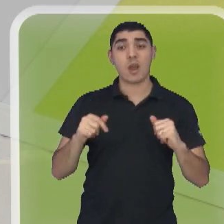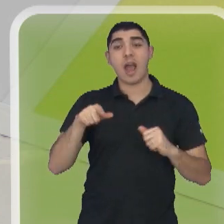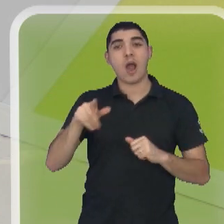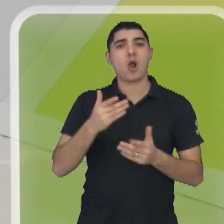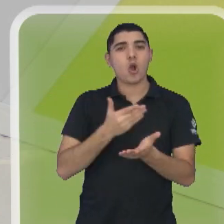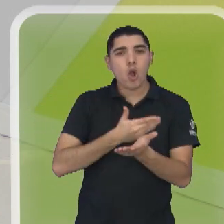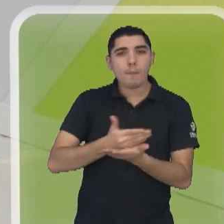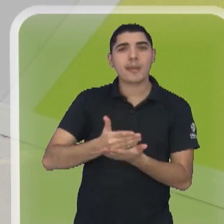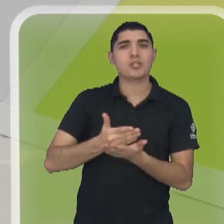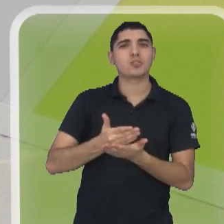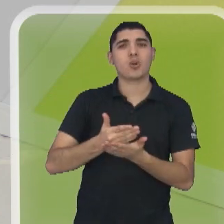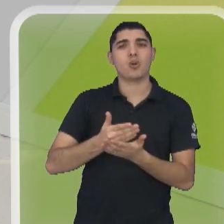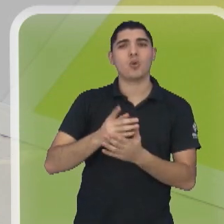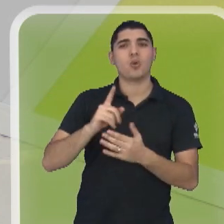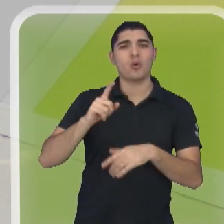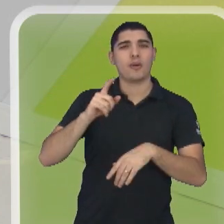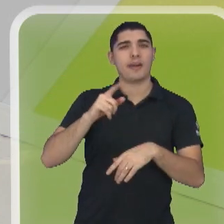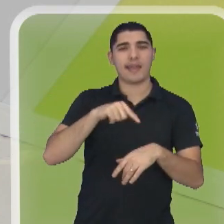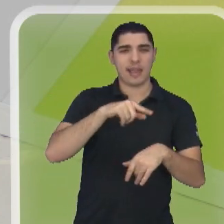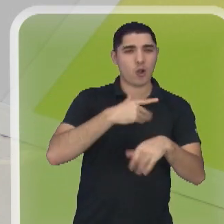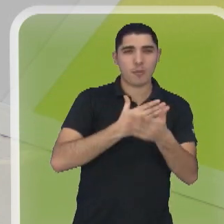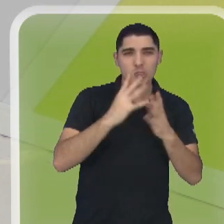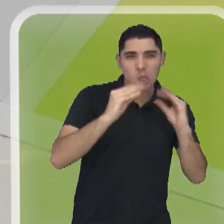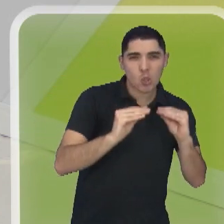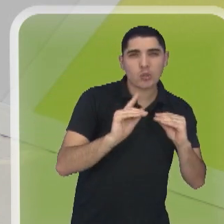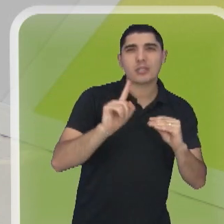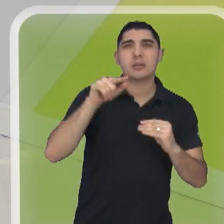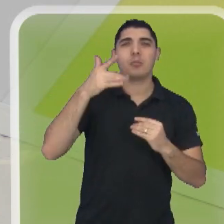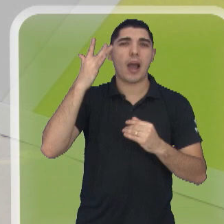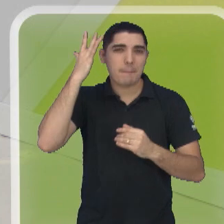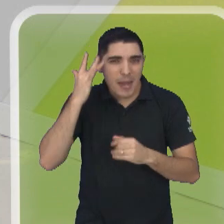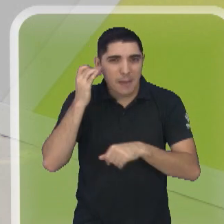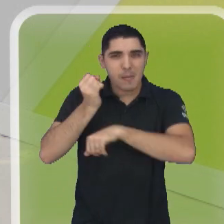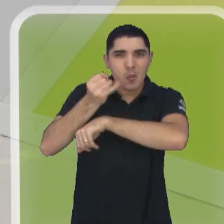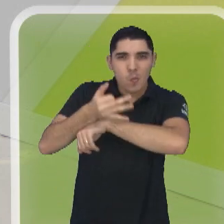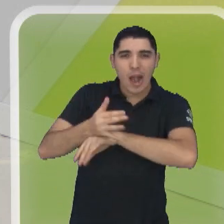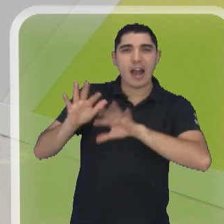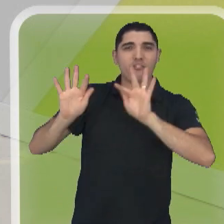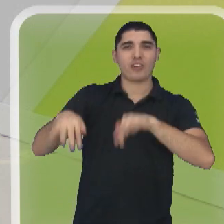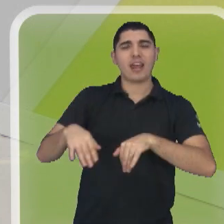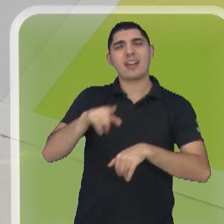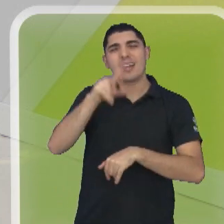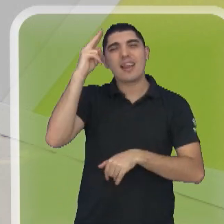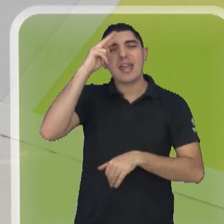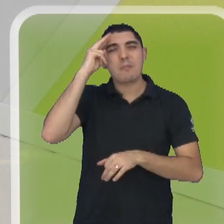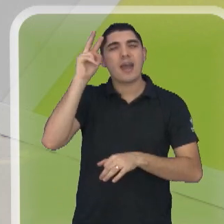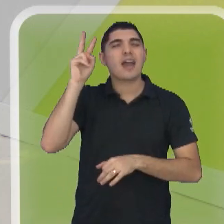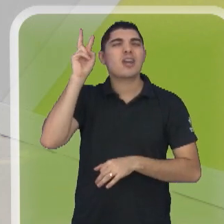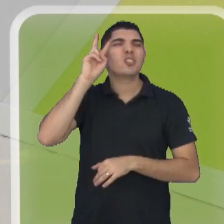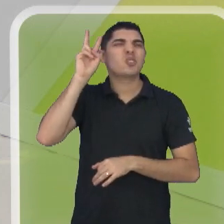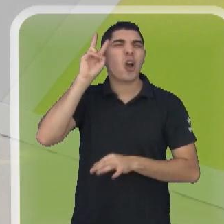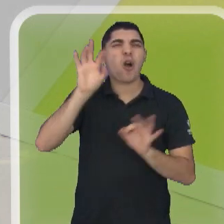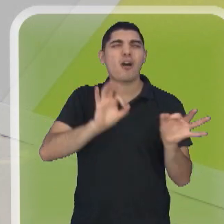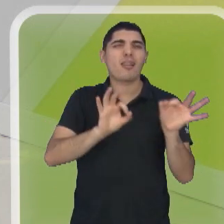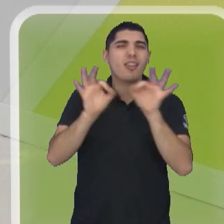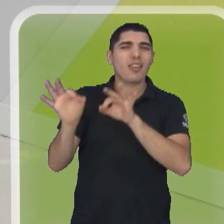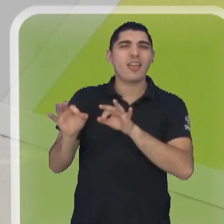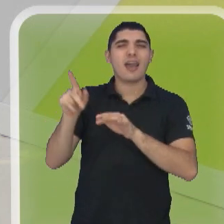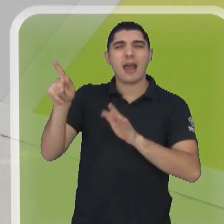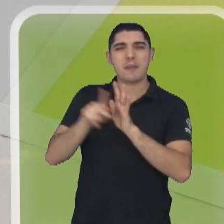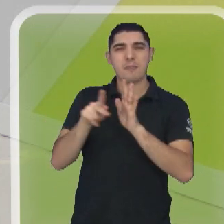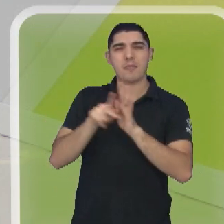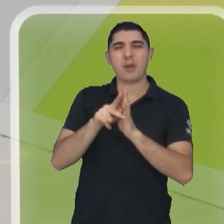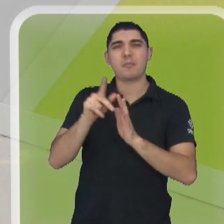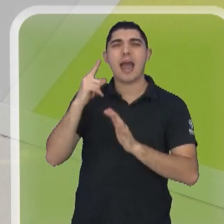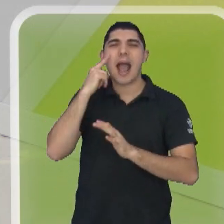terminou no outro, e estava meio esquisito ali. Você lembra daquela história do gato lá na torre de energia do